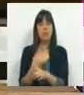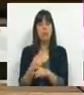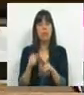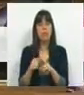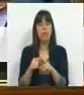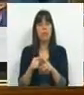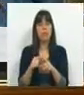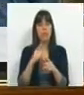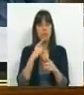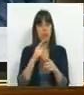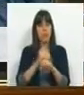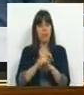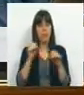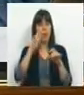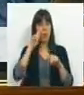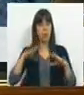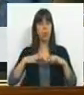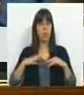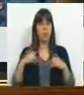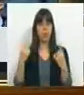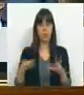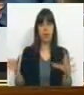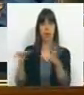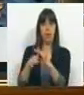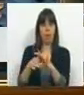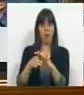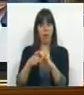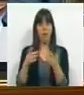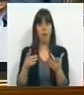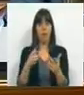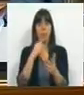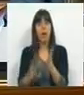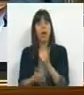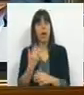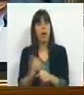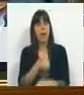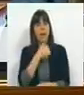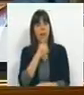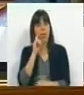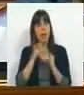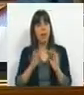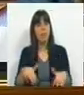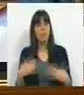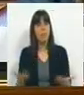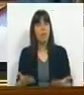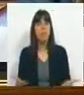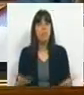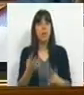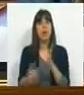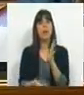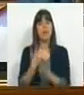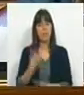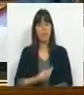com a sazonalidade que o turismo também tem associado, pode criar empregos sustentáveis. Criou